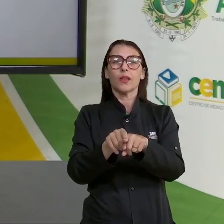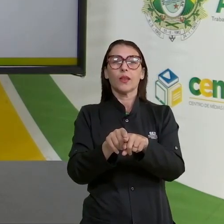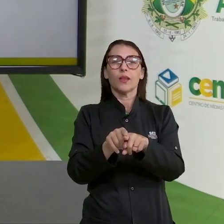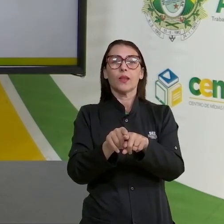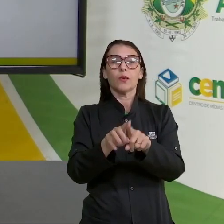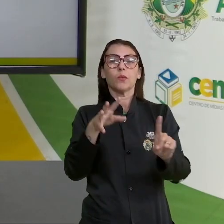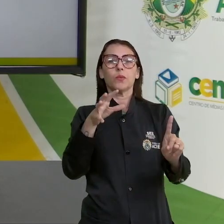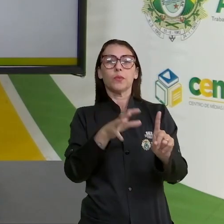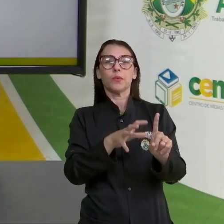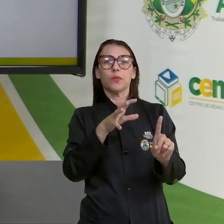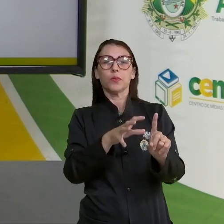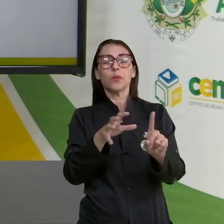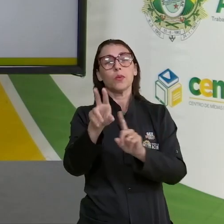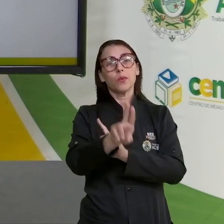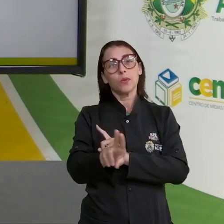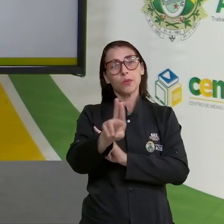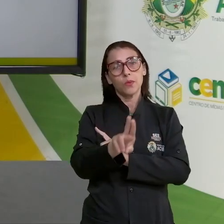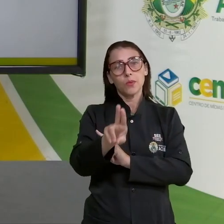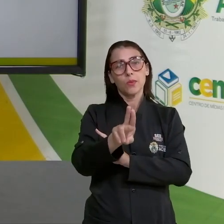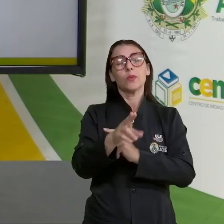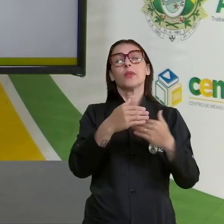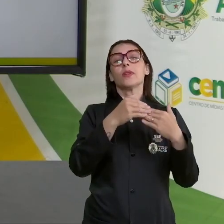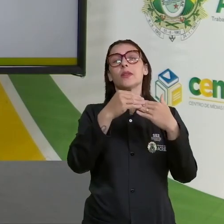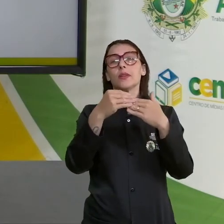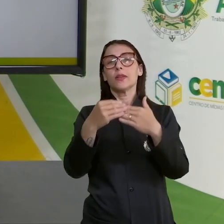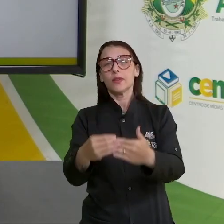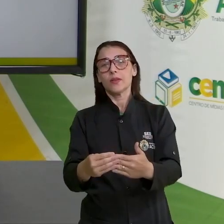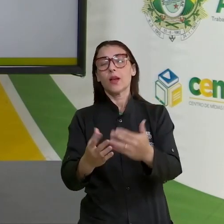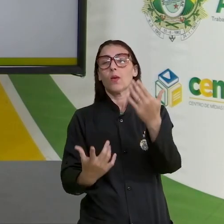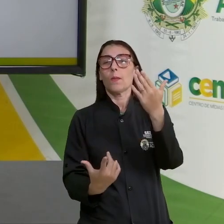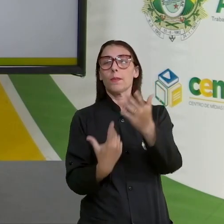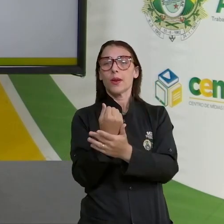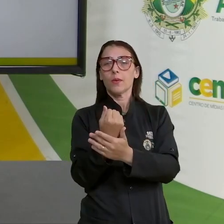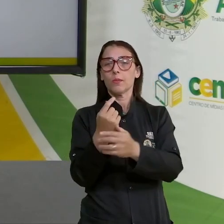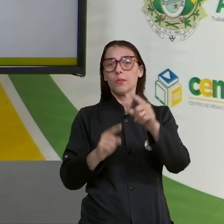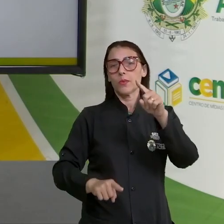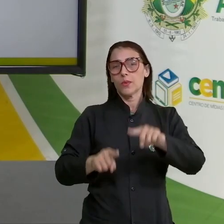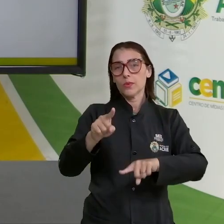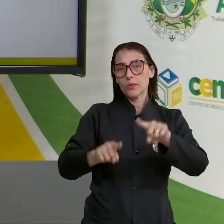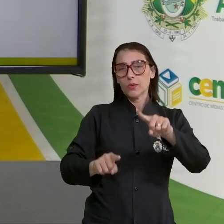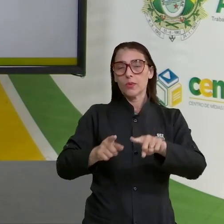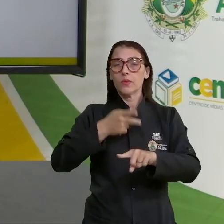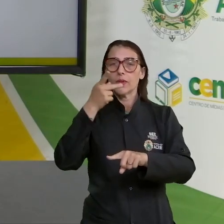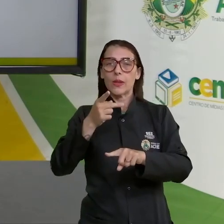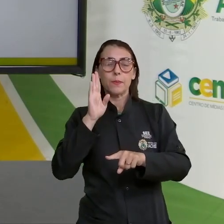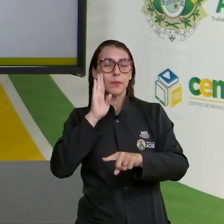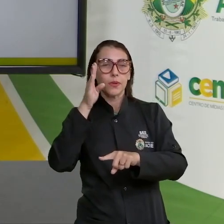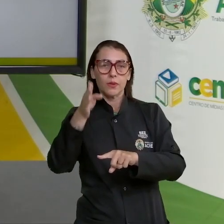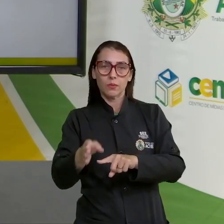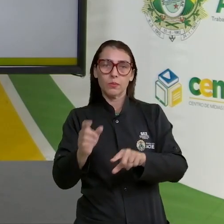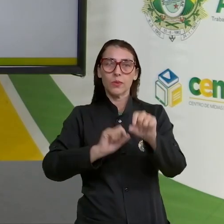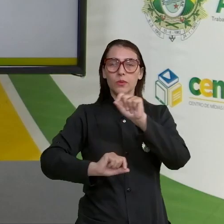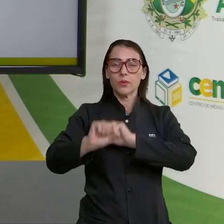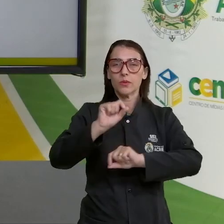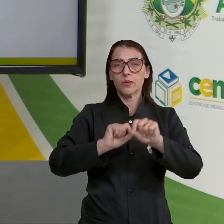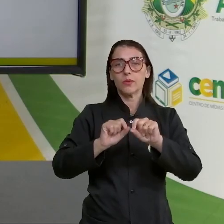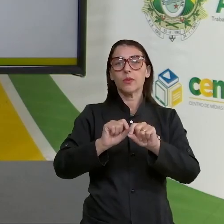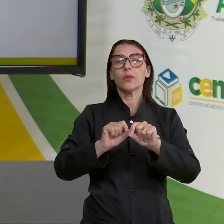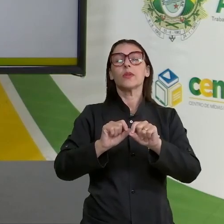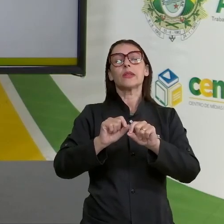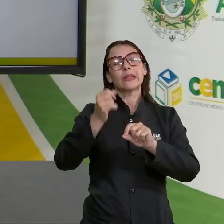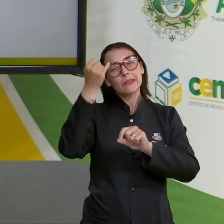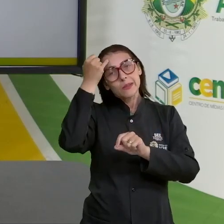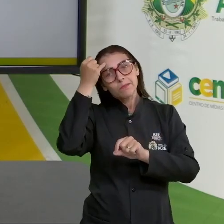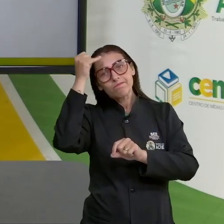manipulação onde o consumidor é levado a comprar. E como eu falei, principalmente aí por conta dessa